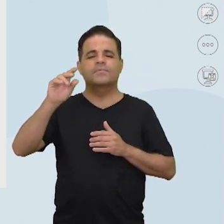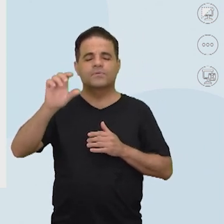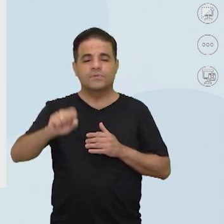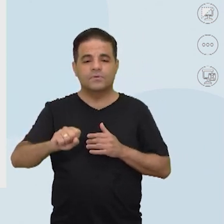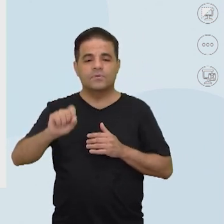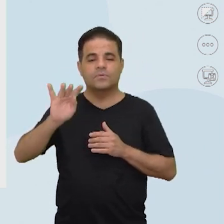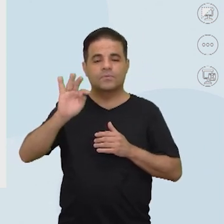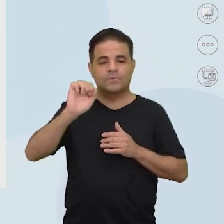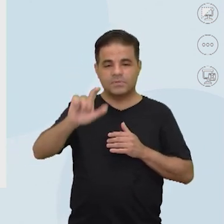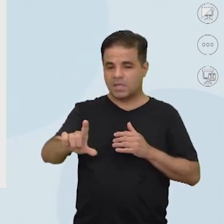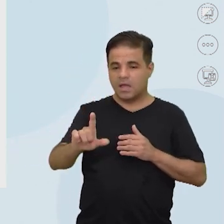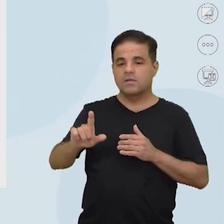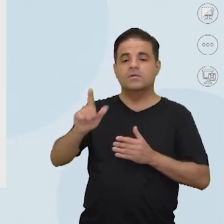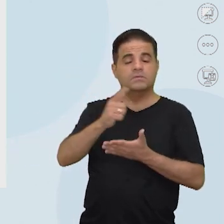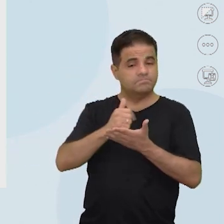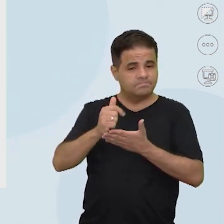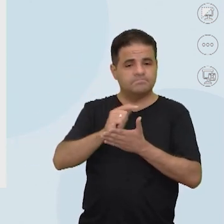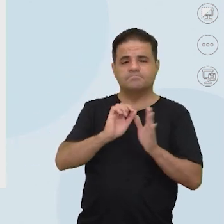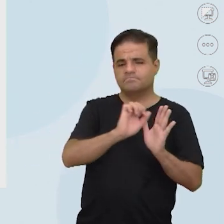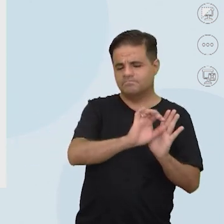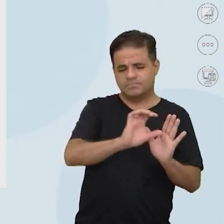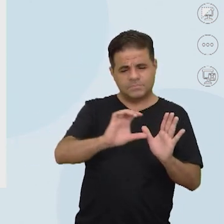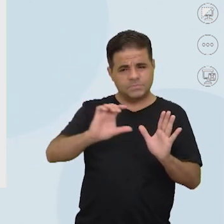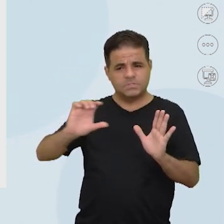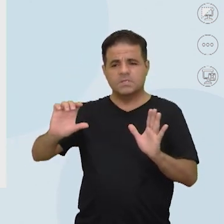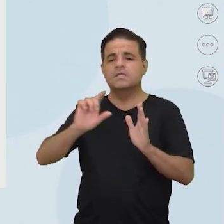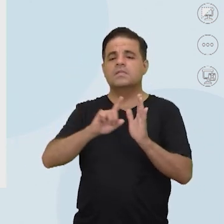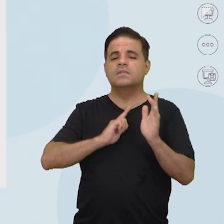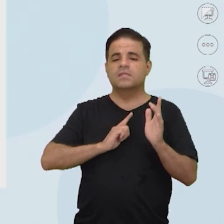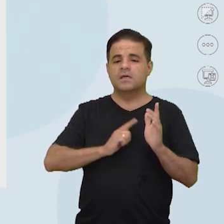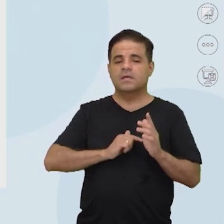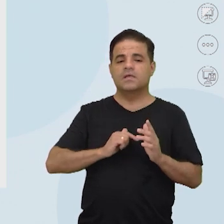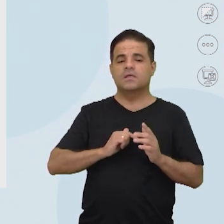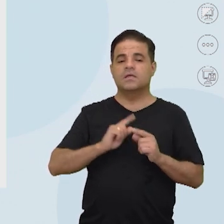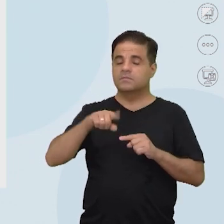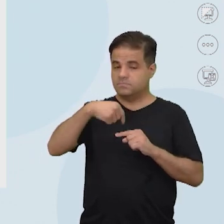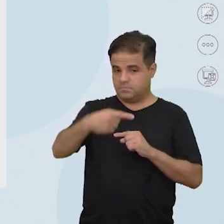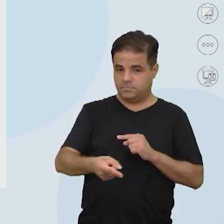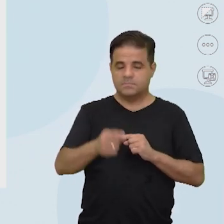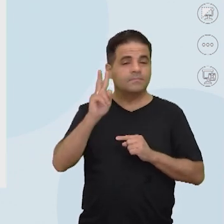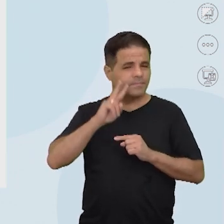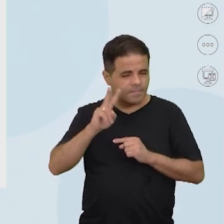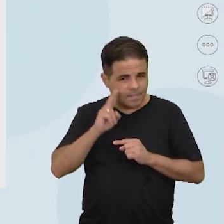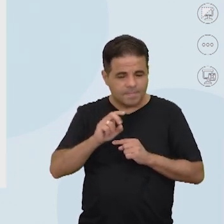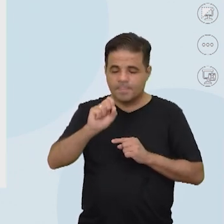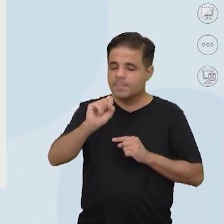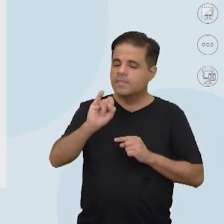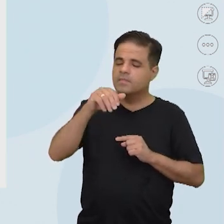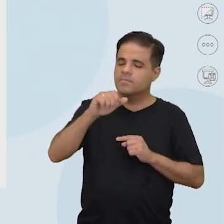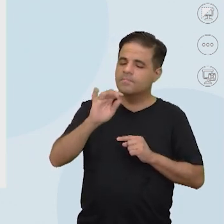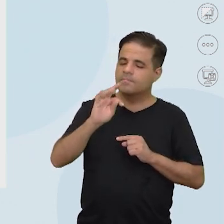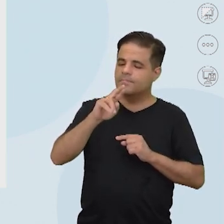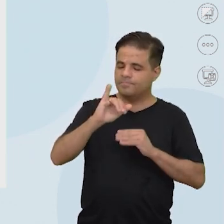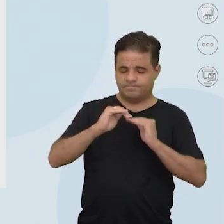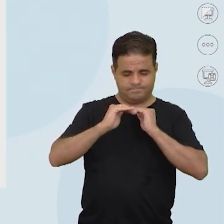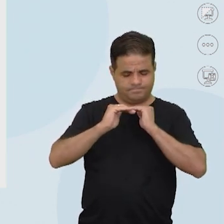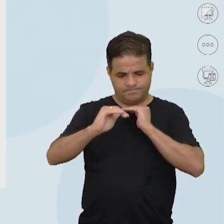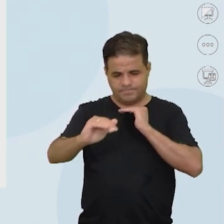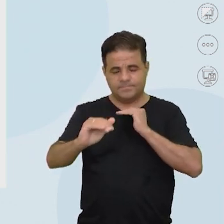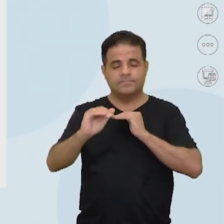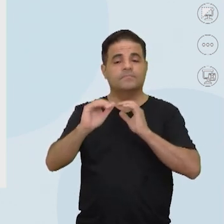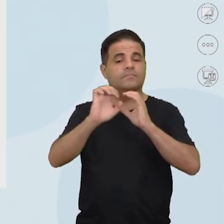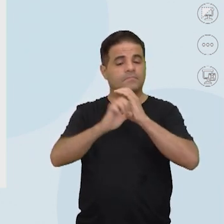o tal, neutrino do tal. Aí você tem os leptons. E tem também, você tem os pósitrons, né? Lembra da simetria, né? Você tem o elétron, você